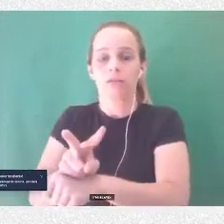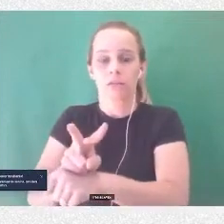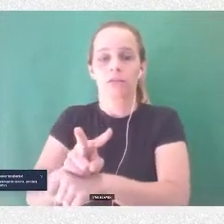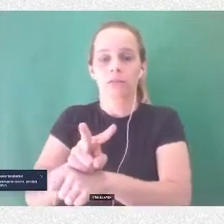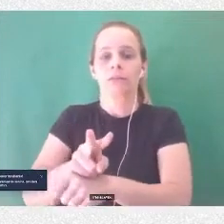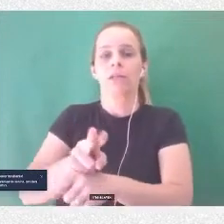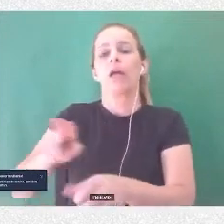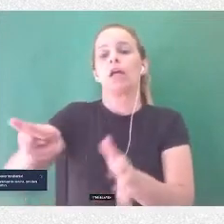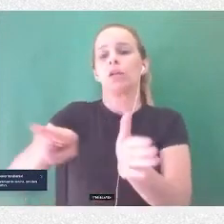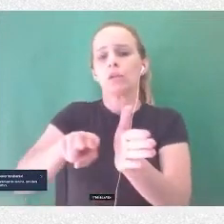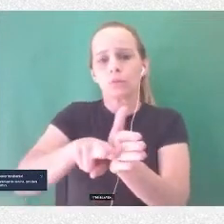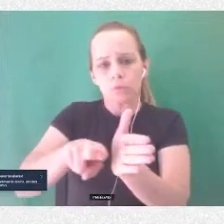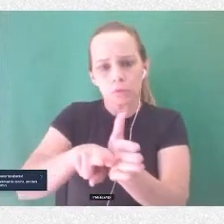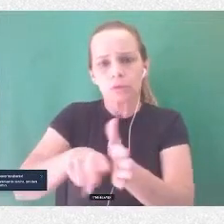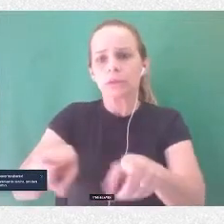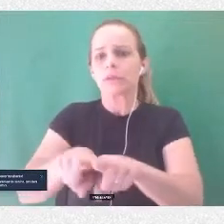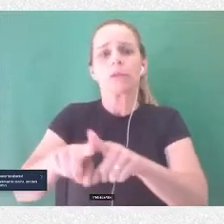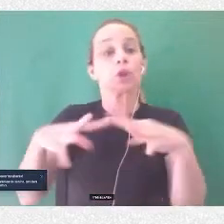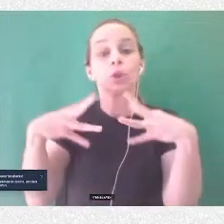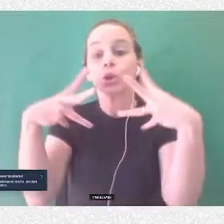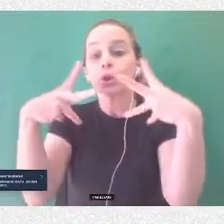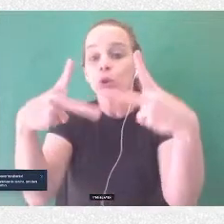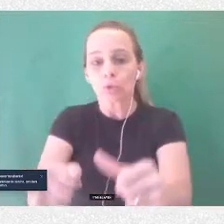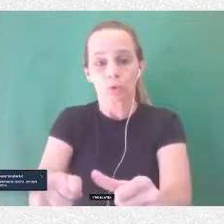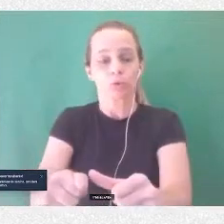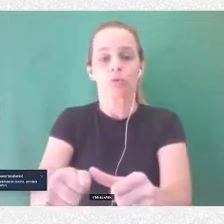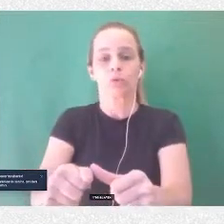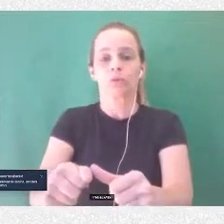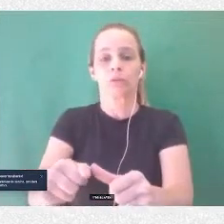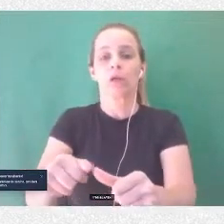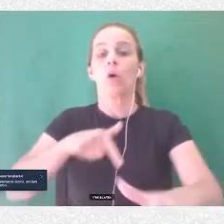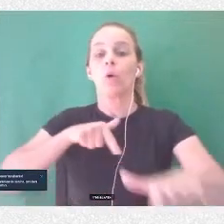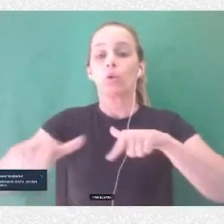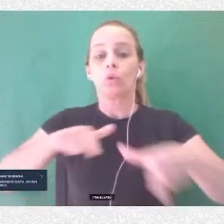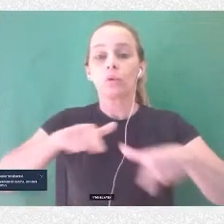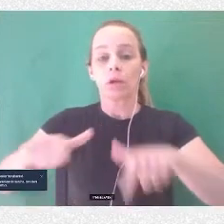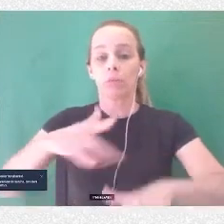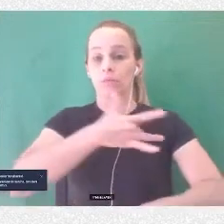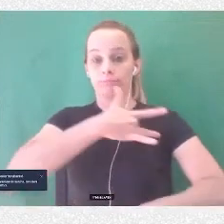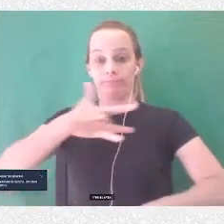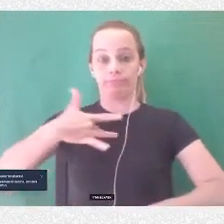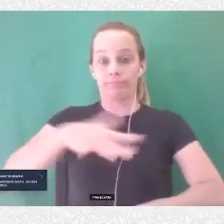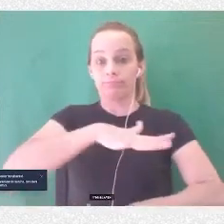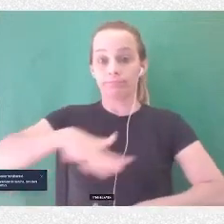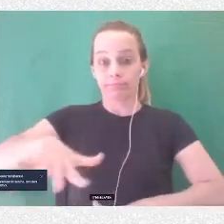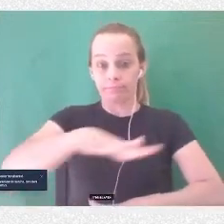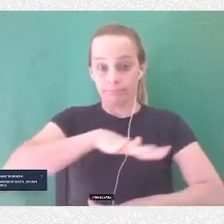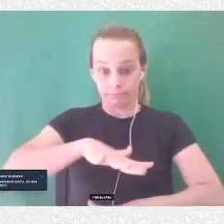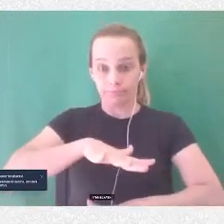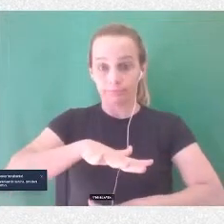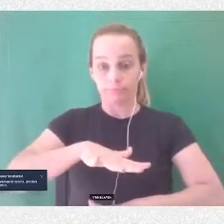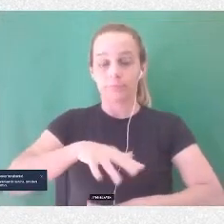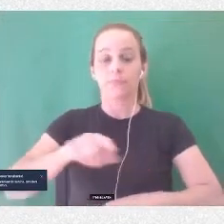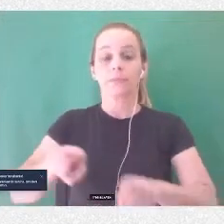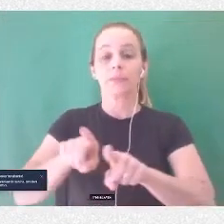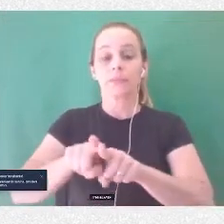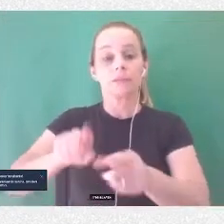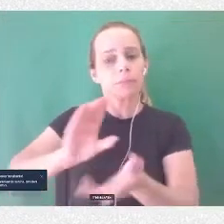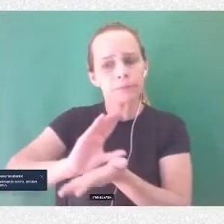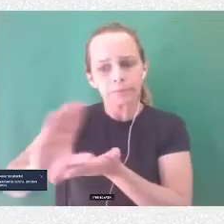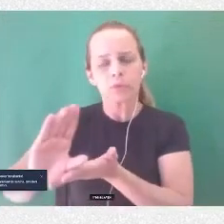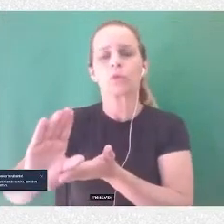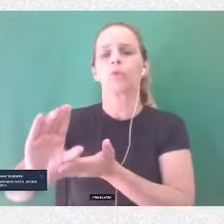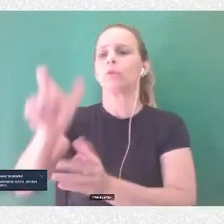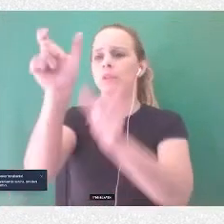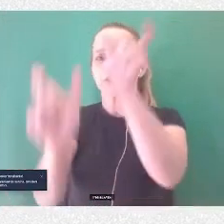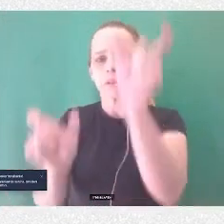contatos. Falo também de todo o trabalho do Departamento de Gestão e Saúde relacionado a isso, na gestão dos recursos e das pessoas